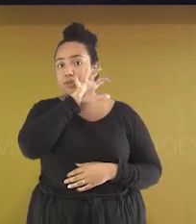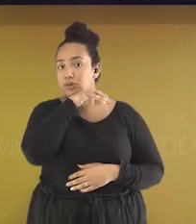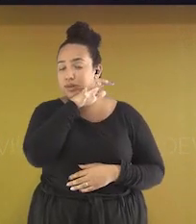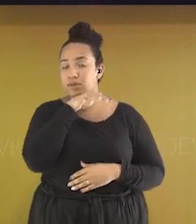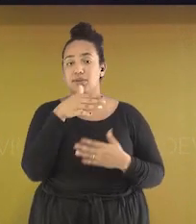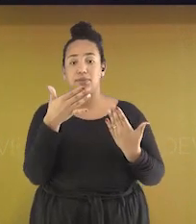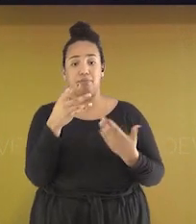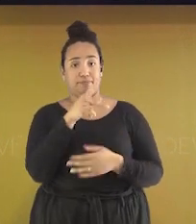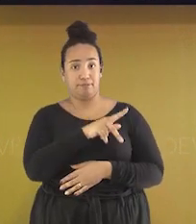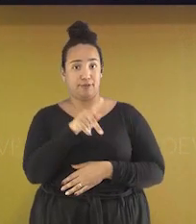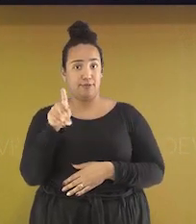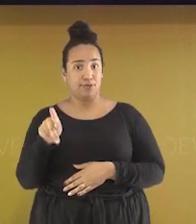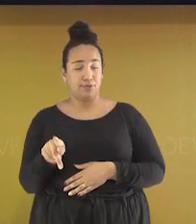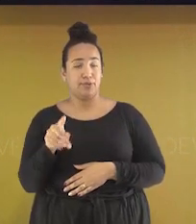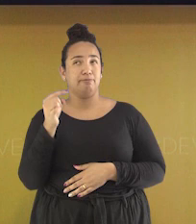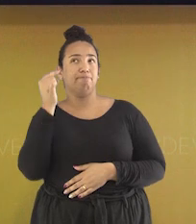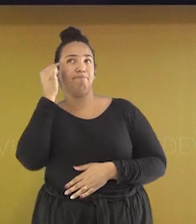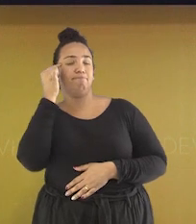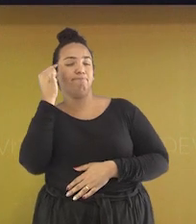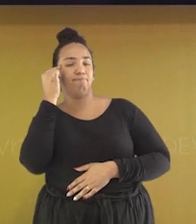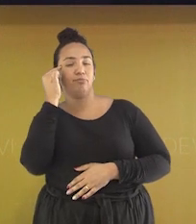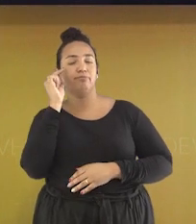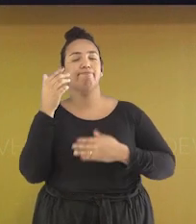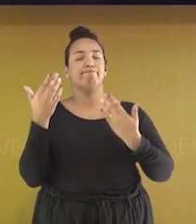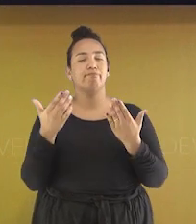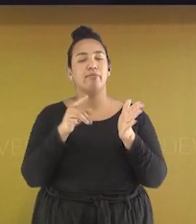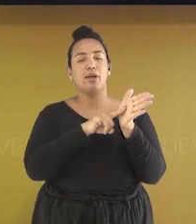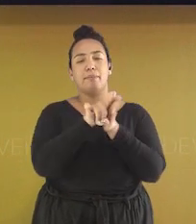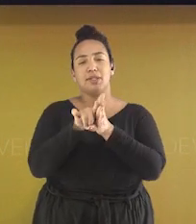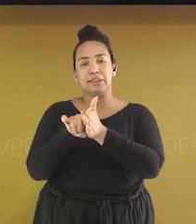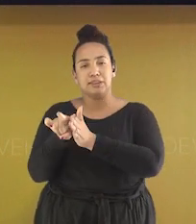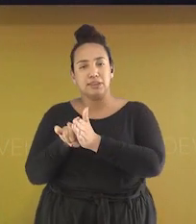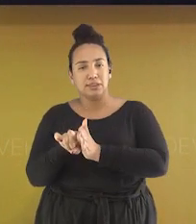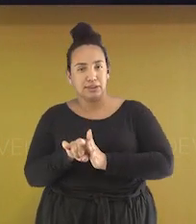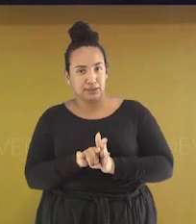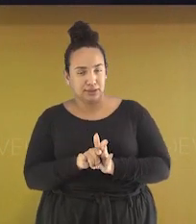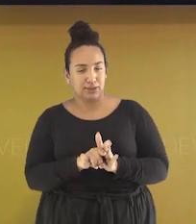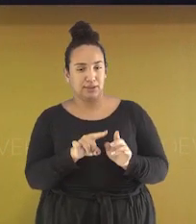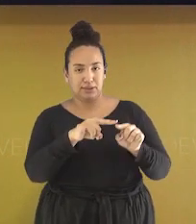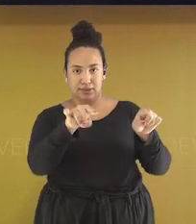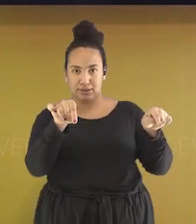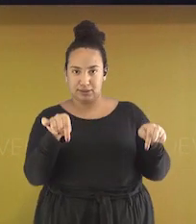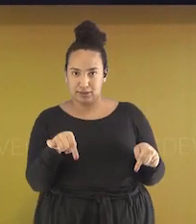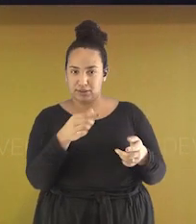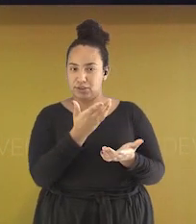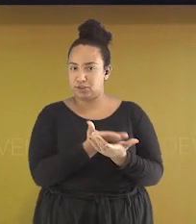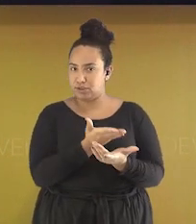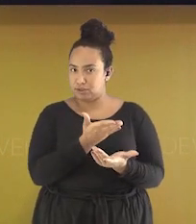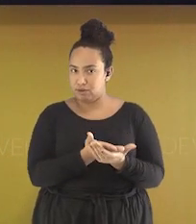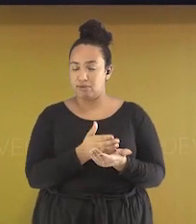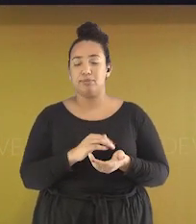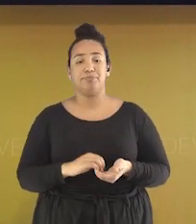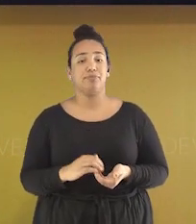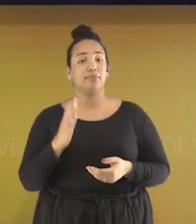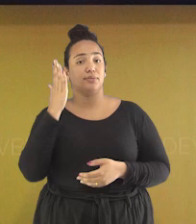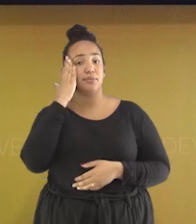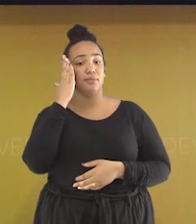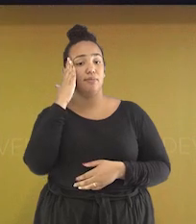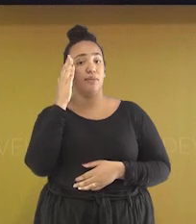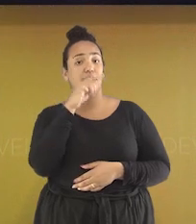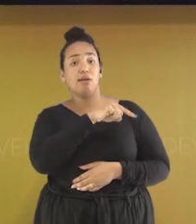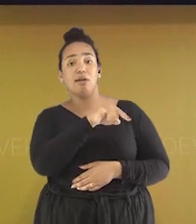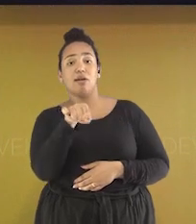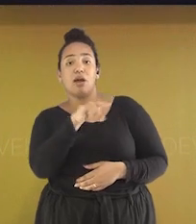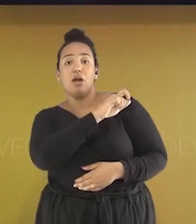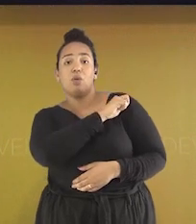a professora Flávia decidiu realizar uma pesquisa com seus alunos para saber quais